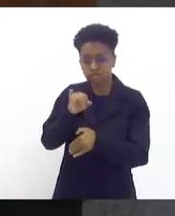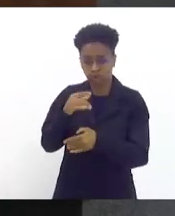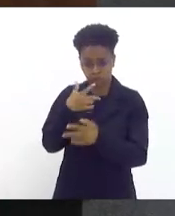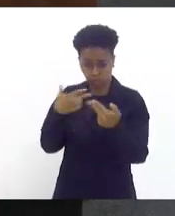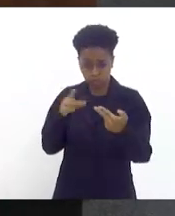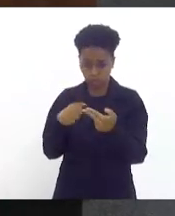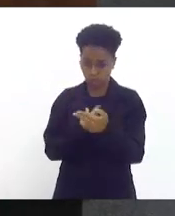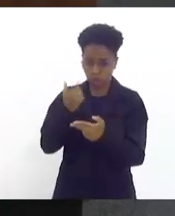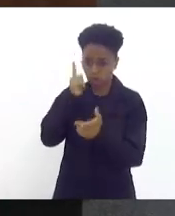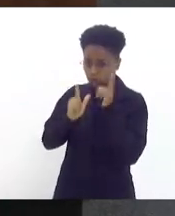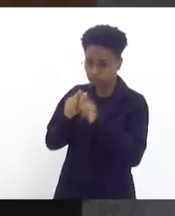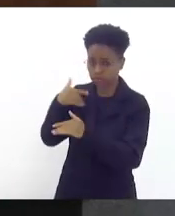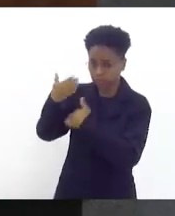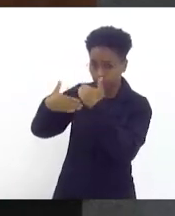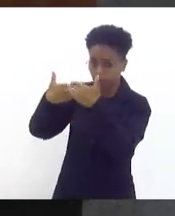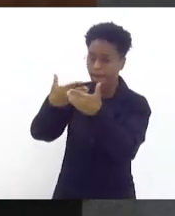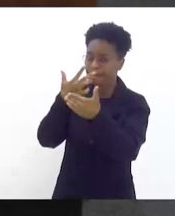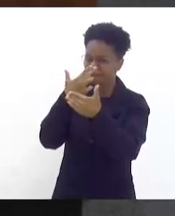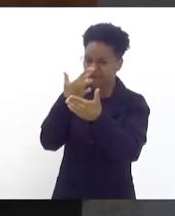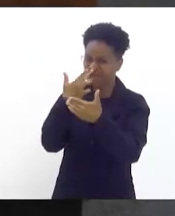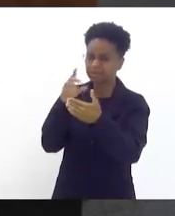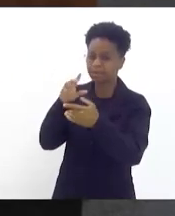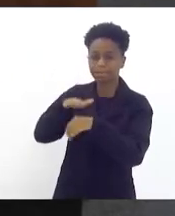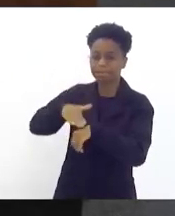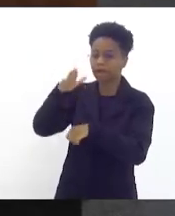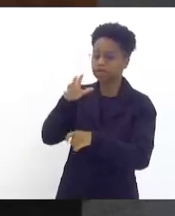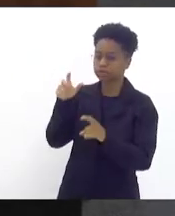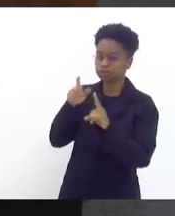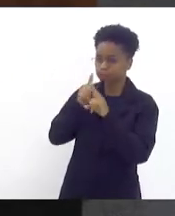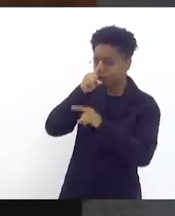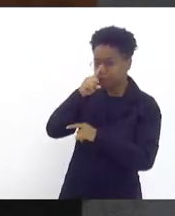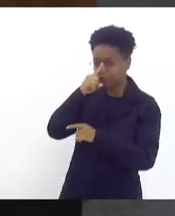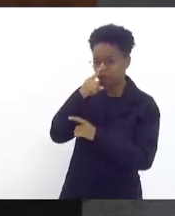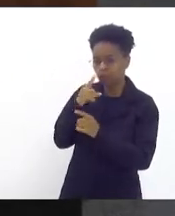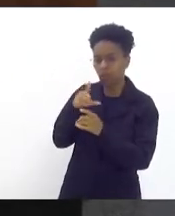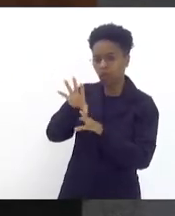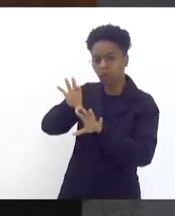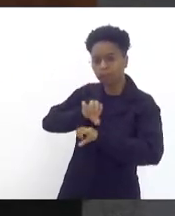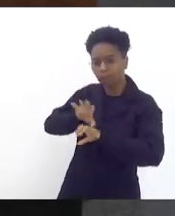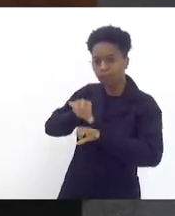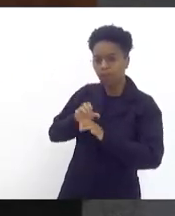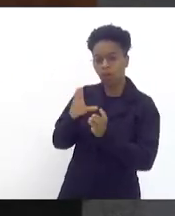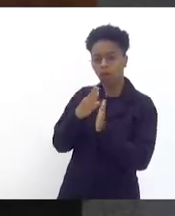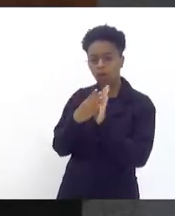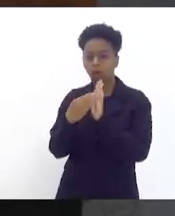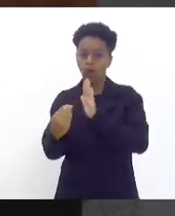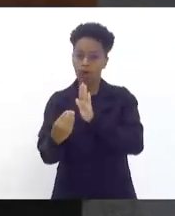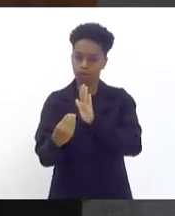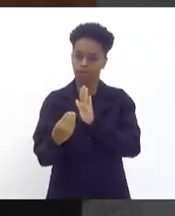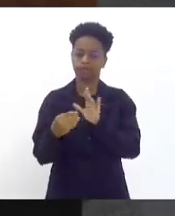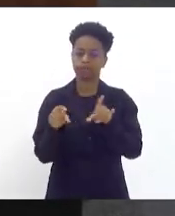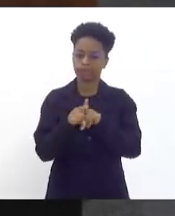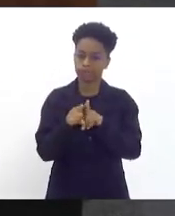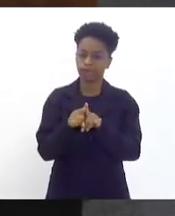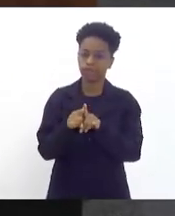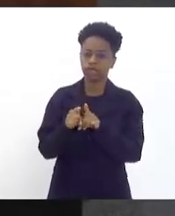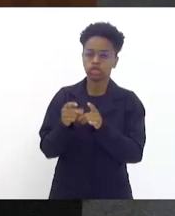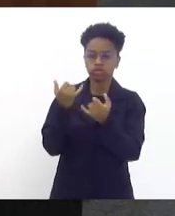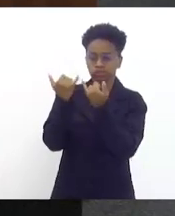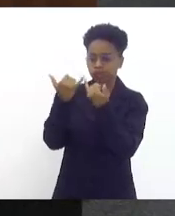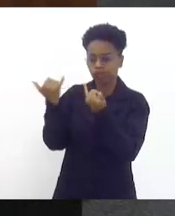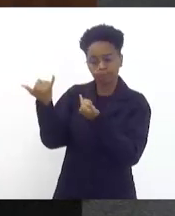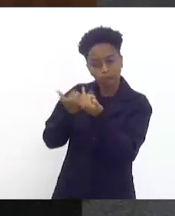referente ao combate ao racismo e portanto muito mais vulneráveis a produção e a recepção do discurso de